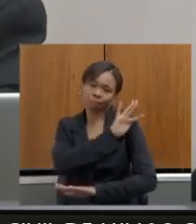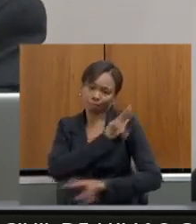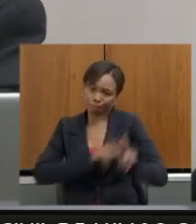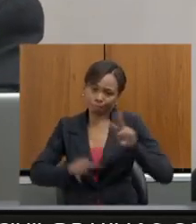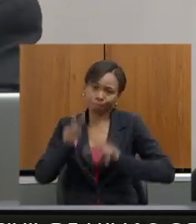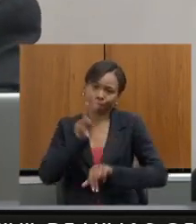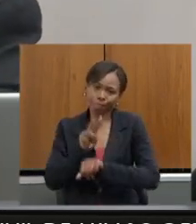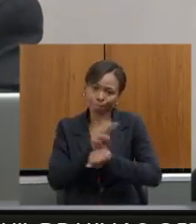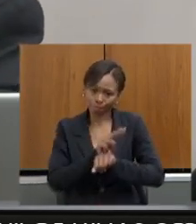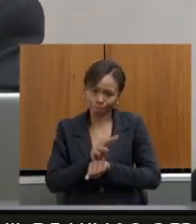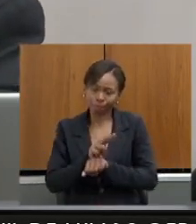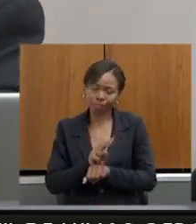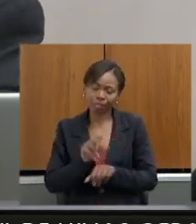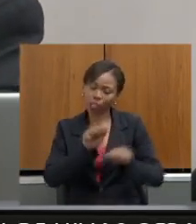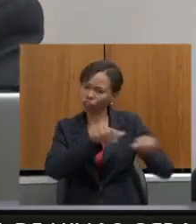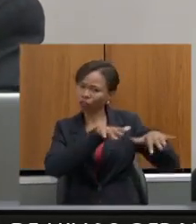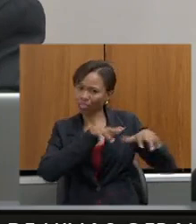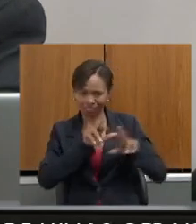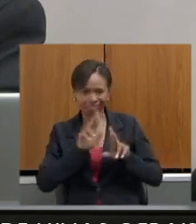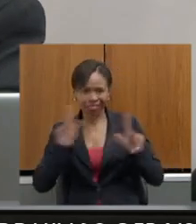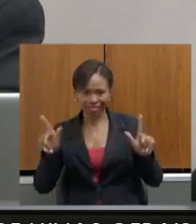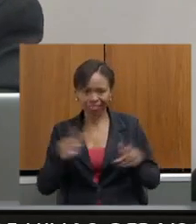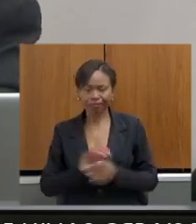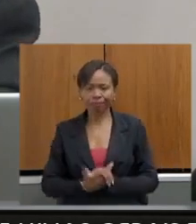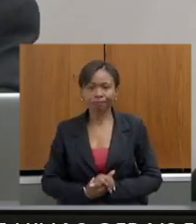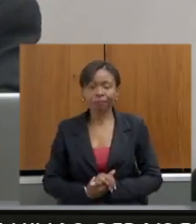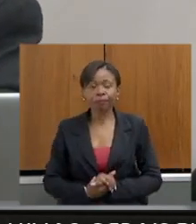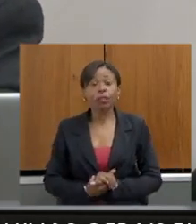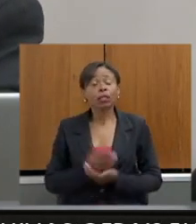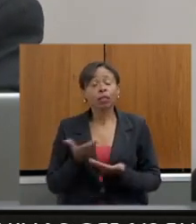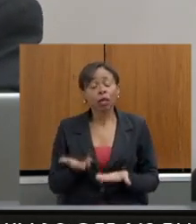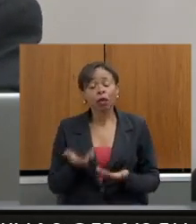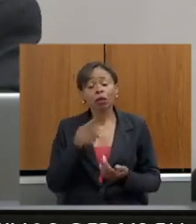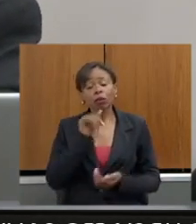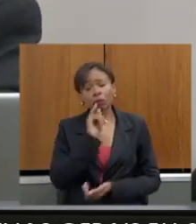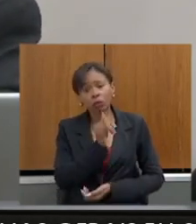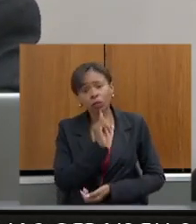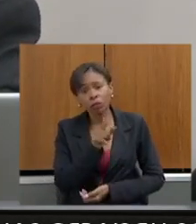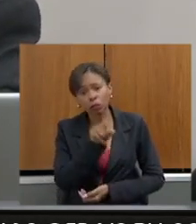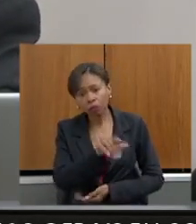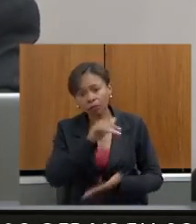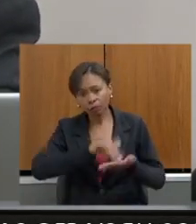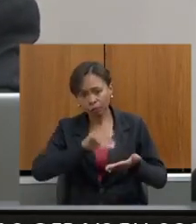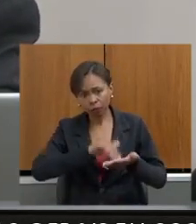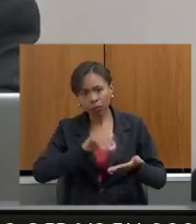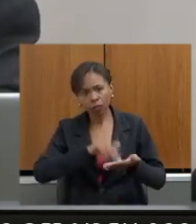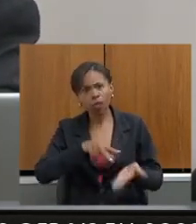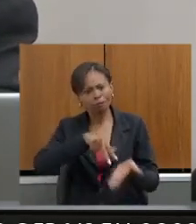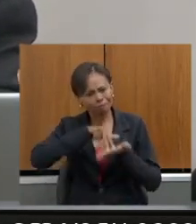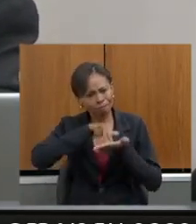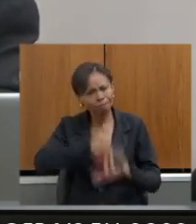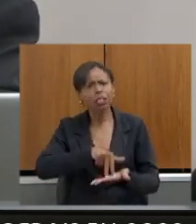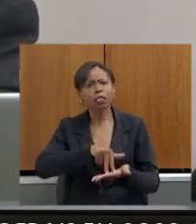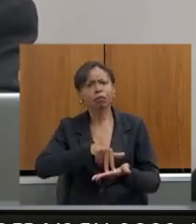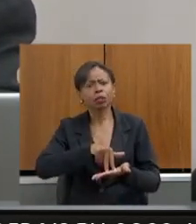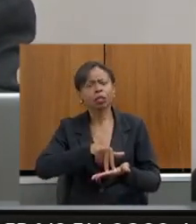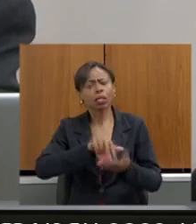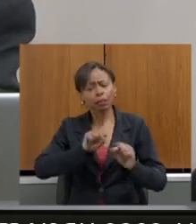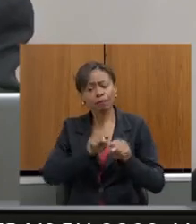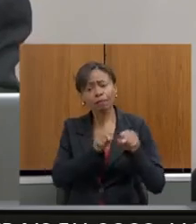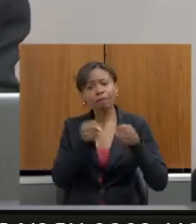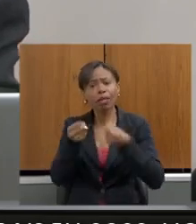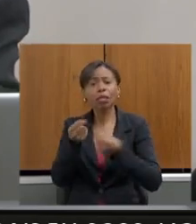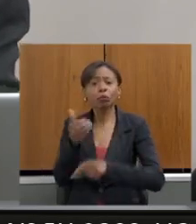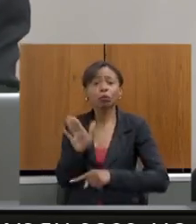eu queria dizer que o senhor continue firme na defesa dos agentes de estado socioeducativo que isso é importante